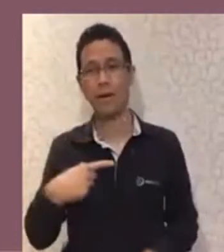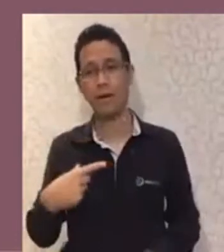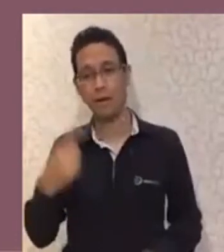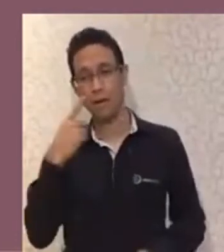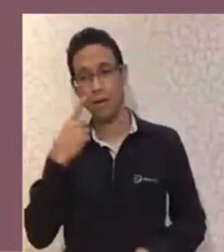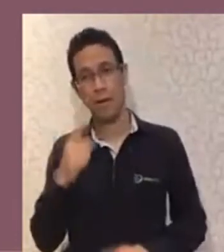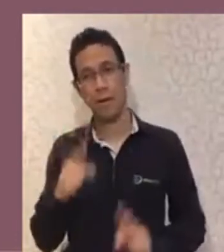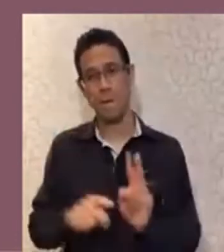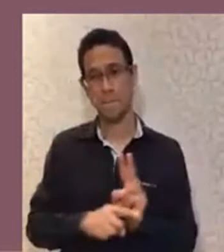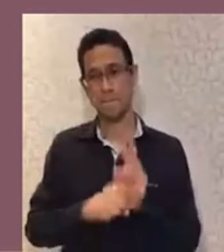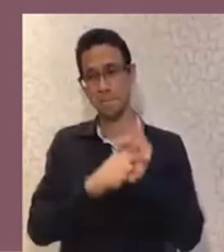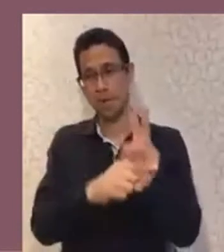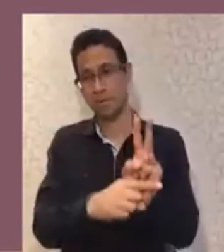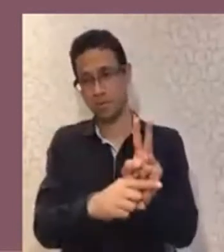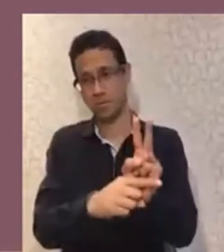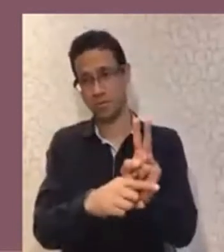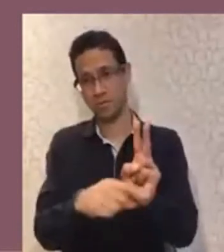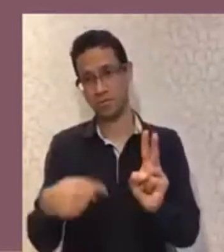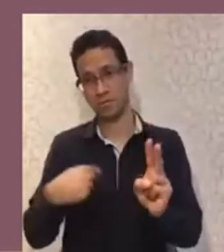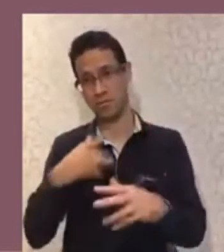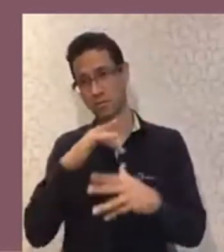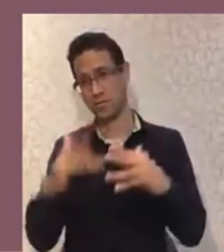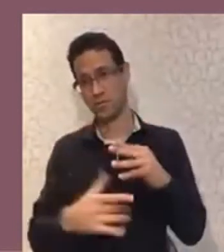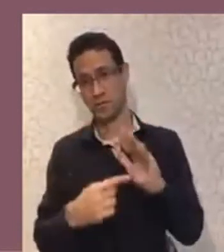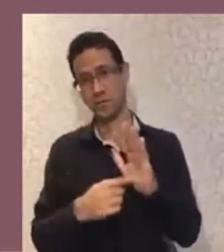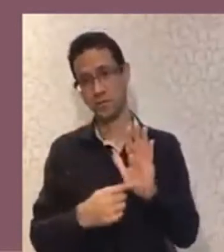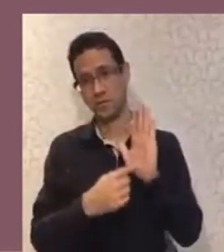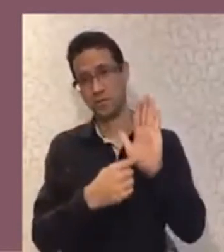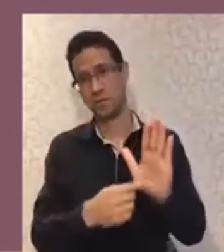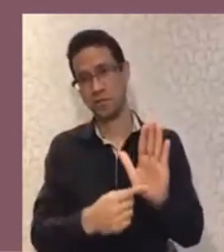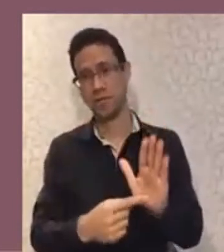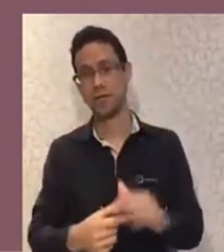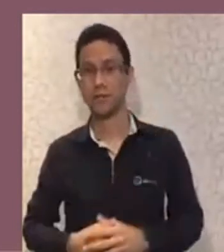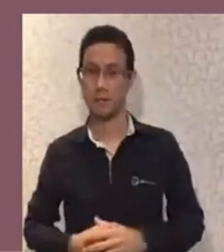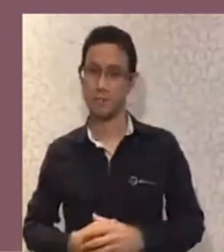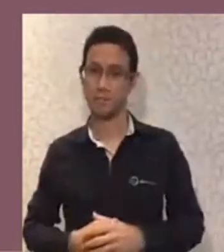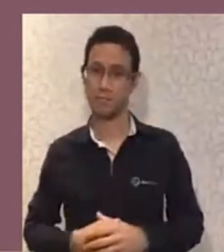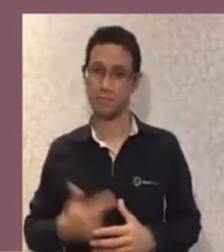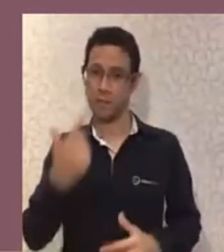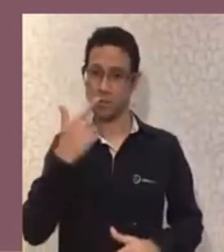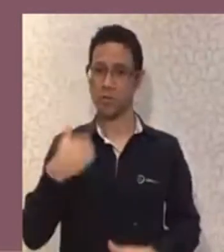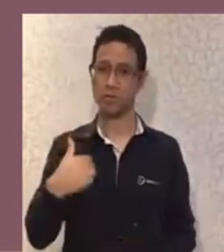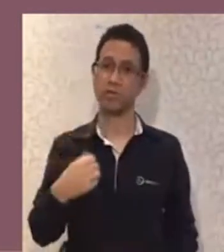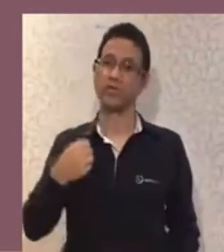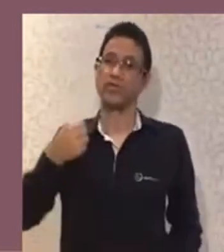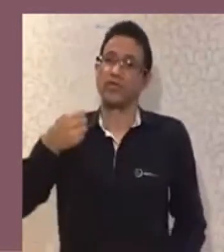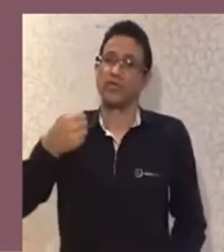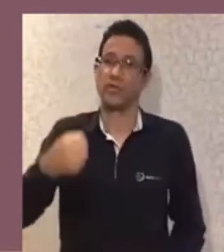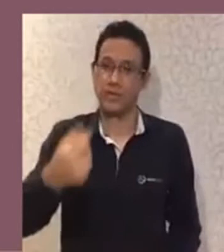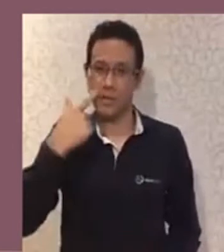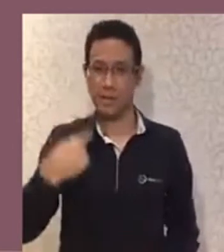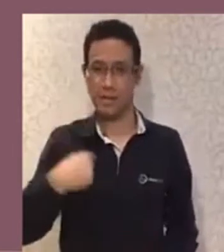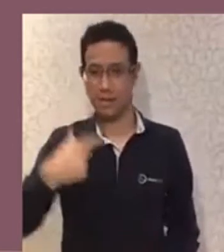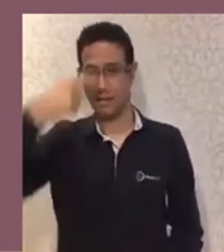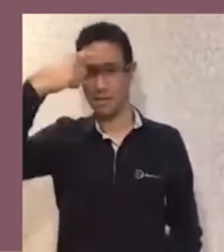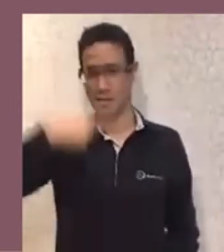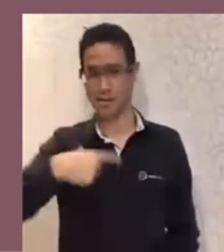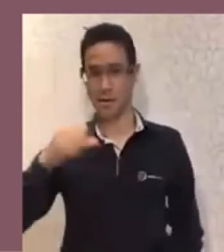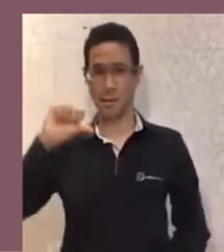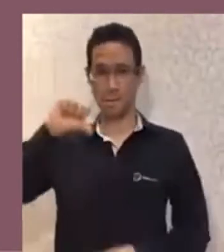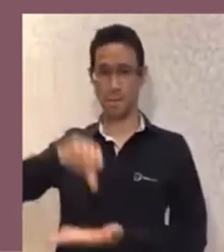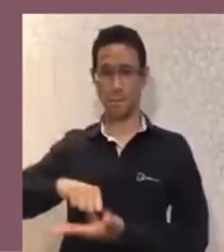página, tem uma questão ali que é cega da própria branquitude. Ele se retira do lugar de ter que ele se posicionar, ele